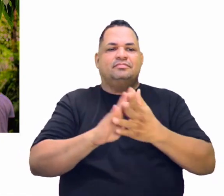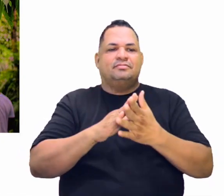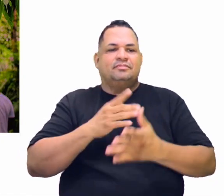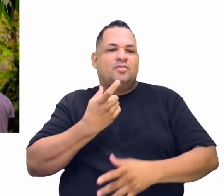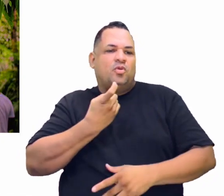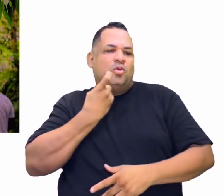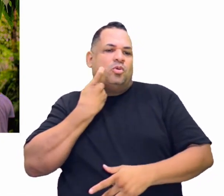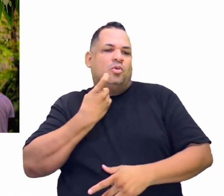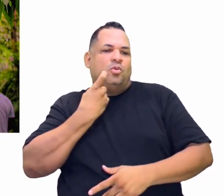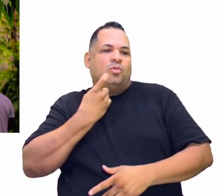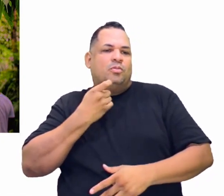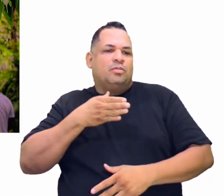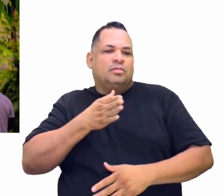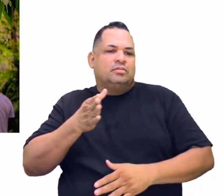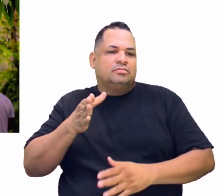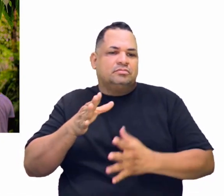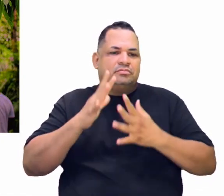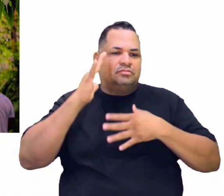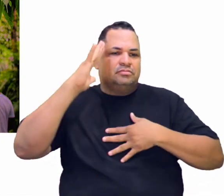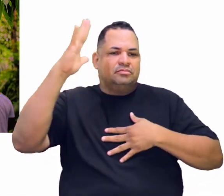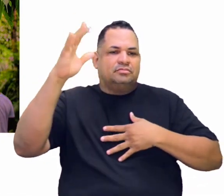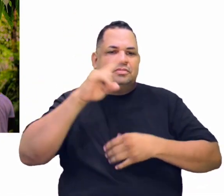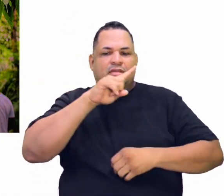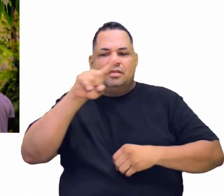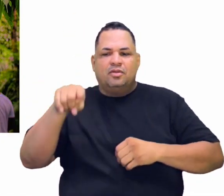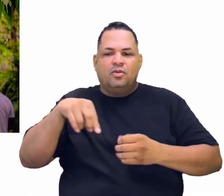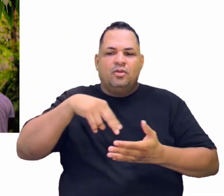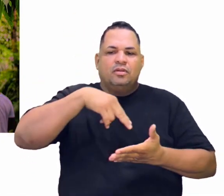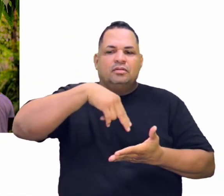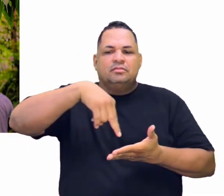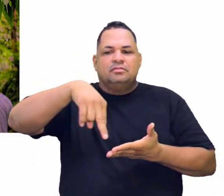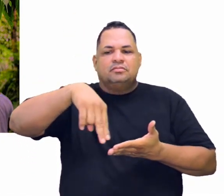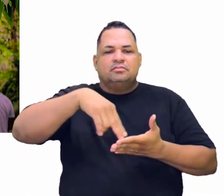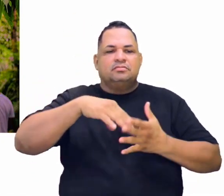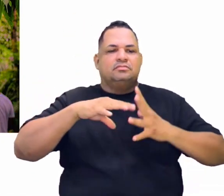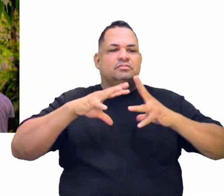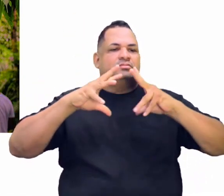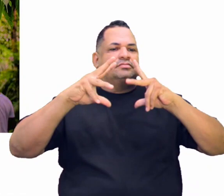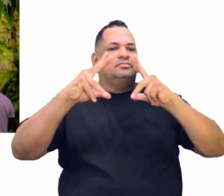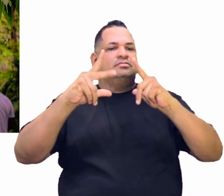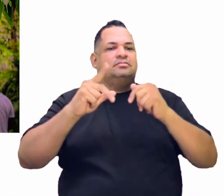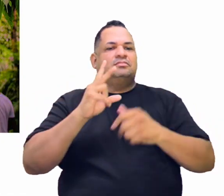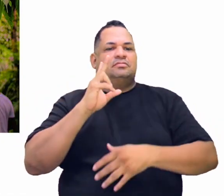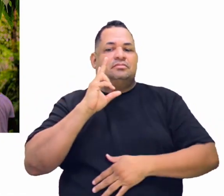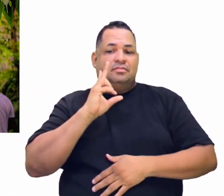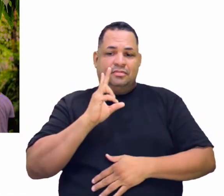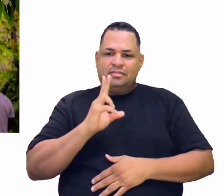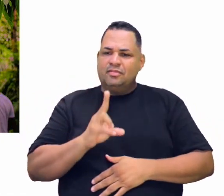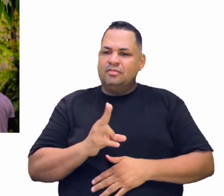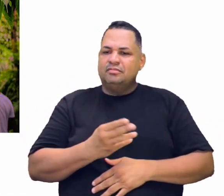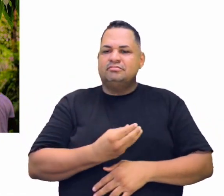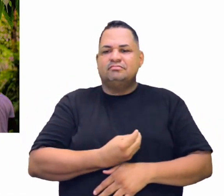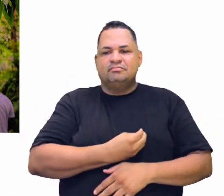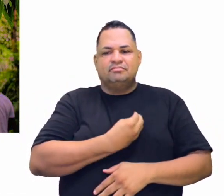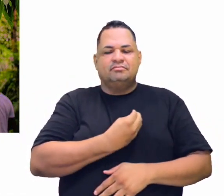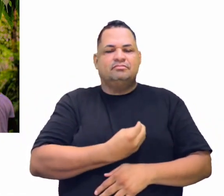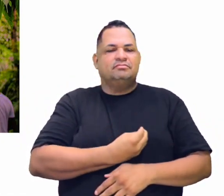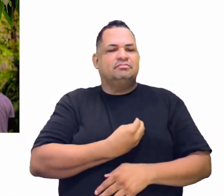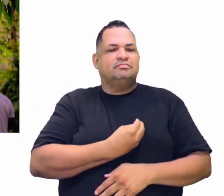peixe sonha, a roda dança, tudo é o mesmo